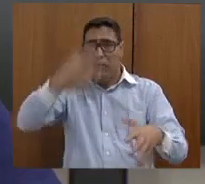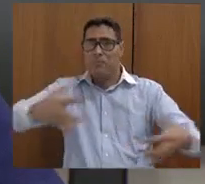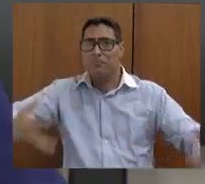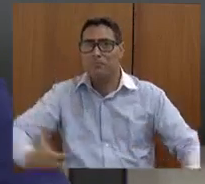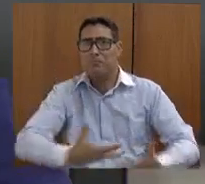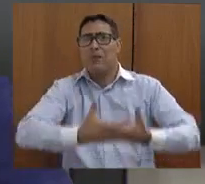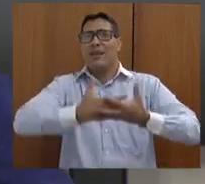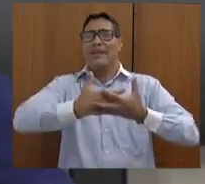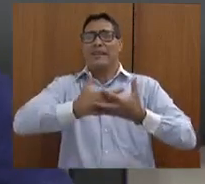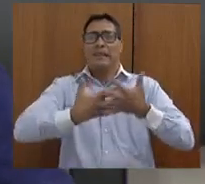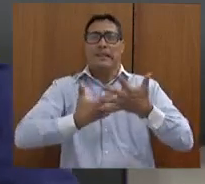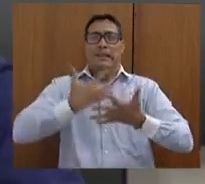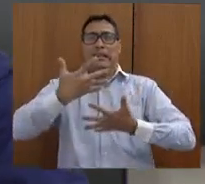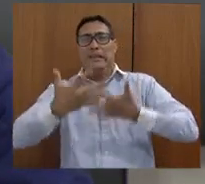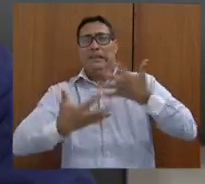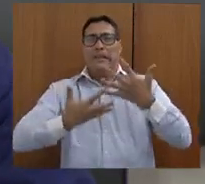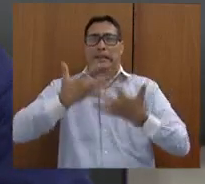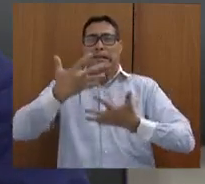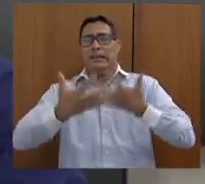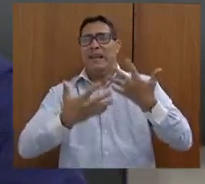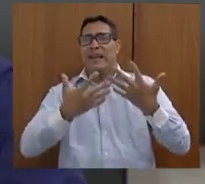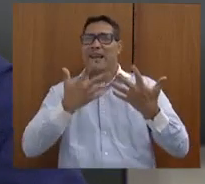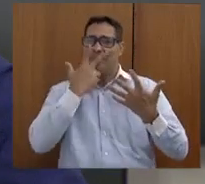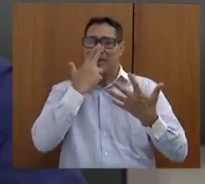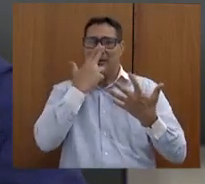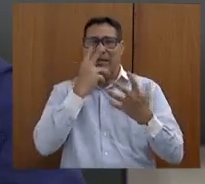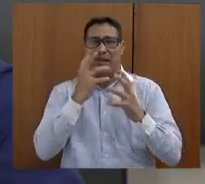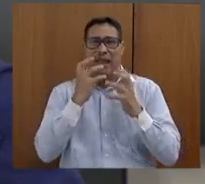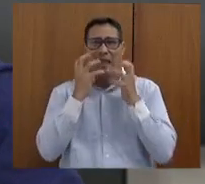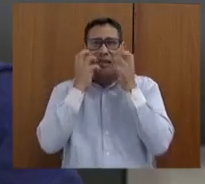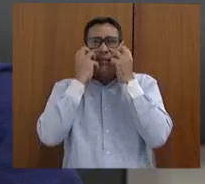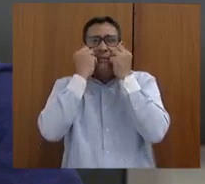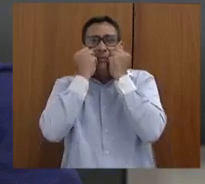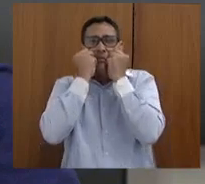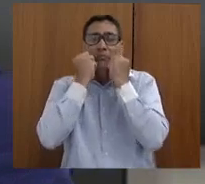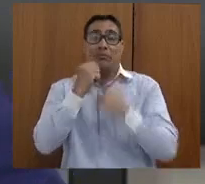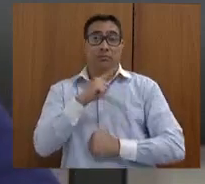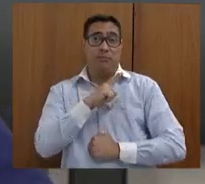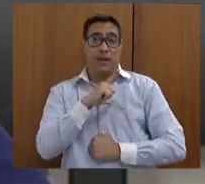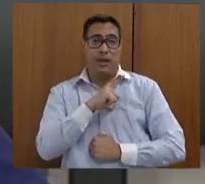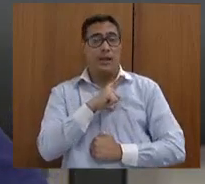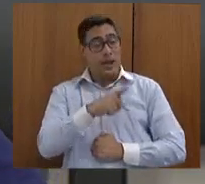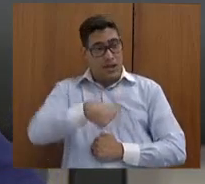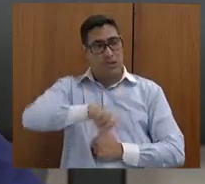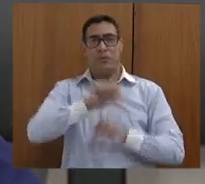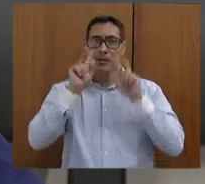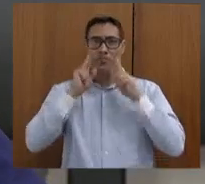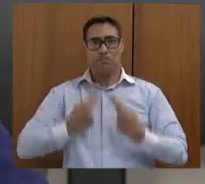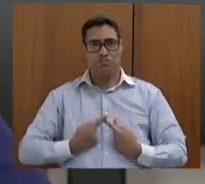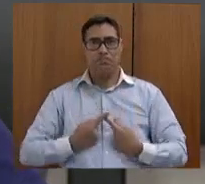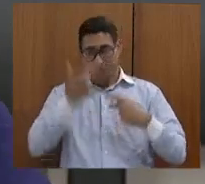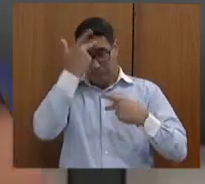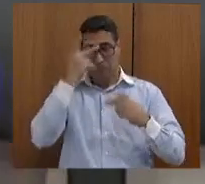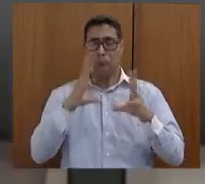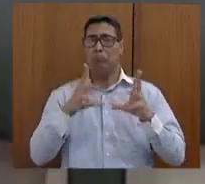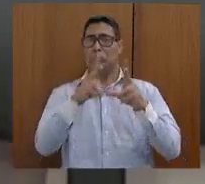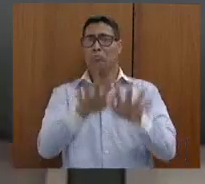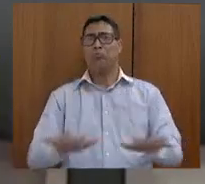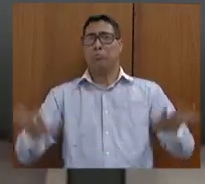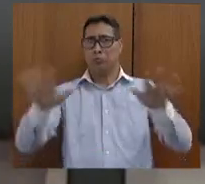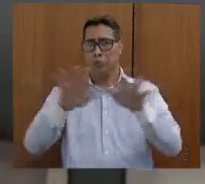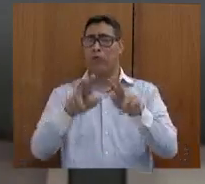e a gente precisava de ter se olhar um pouquinho humanizado para comunidade escolar também colocamos